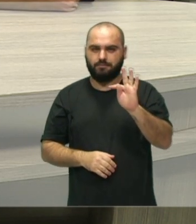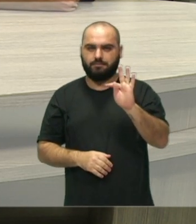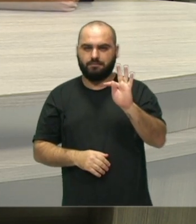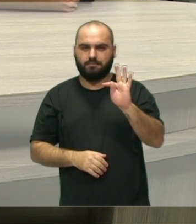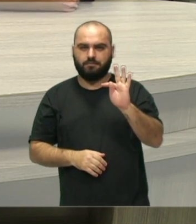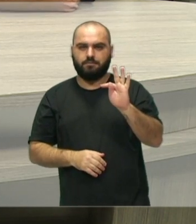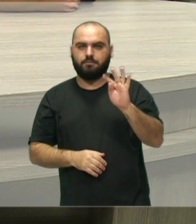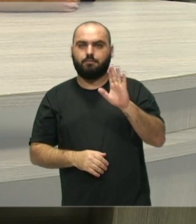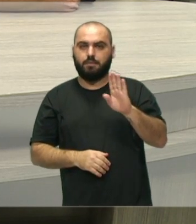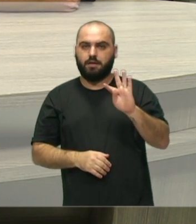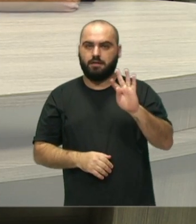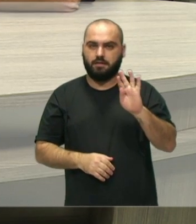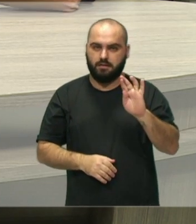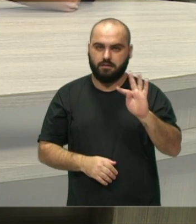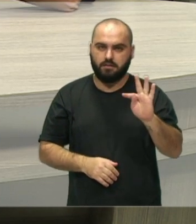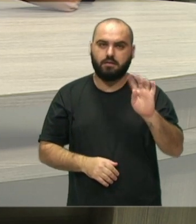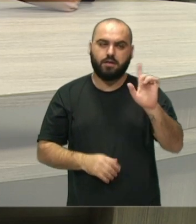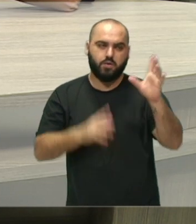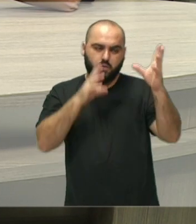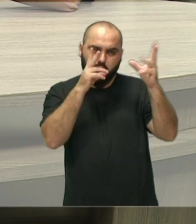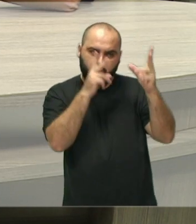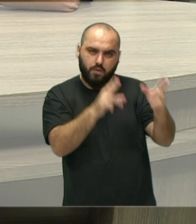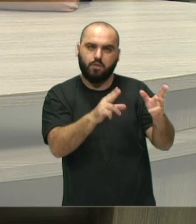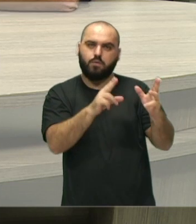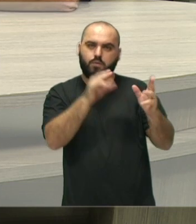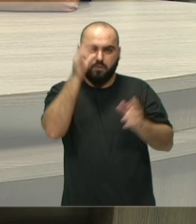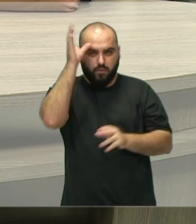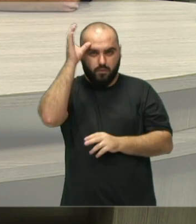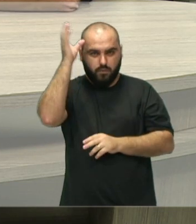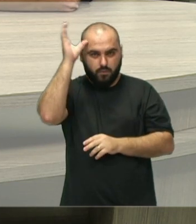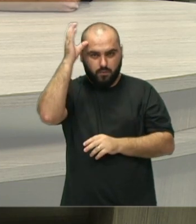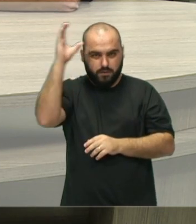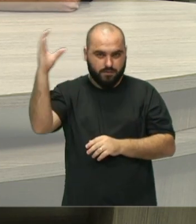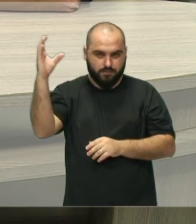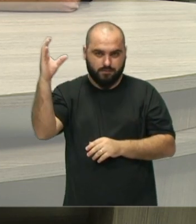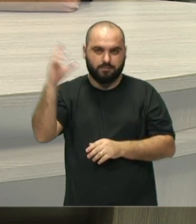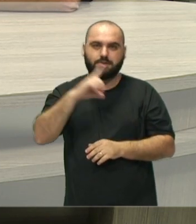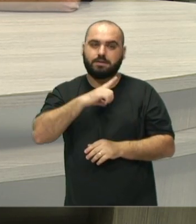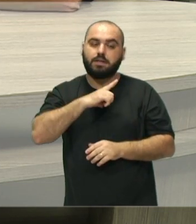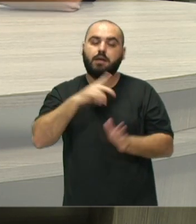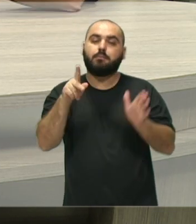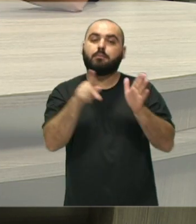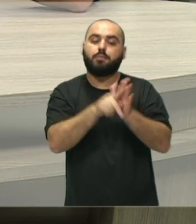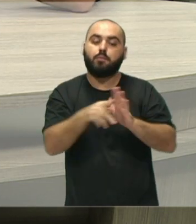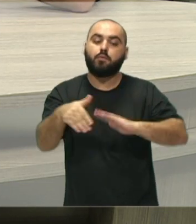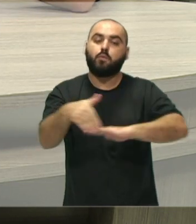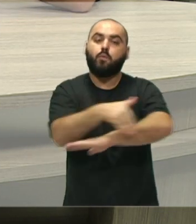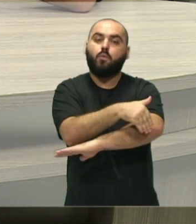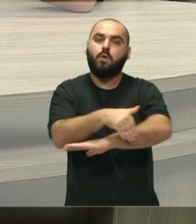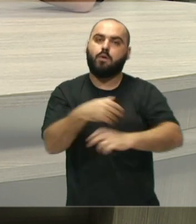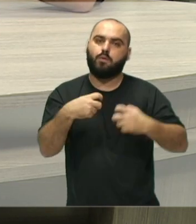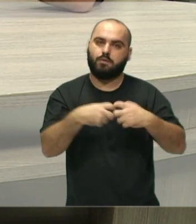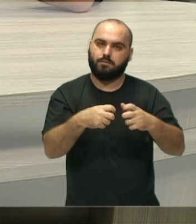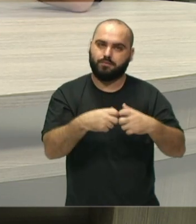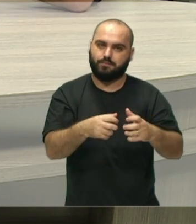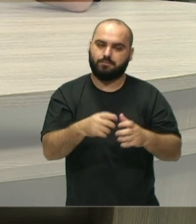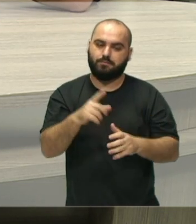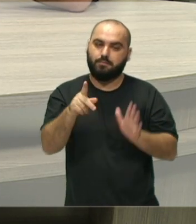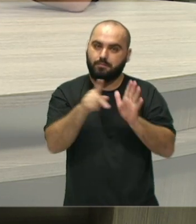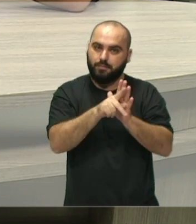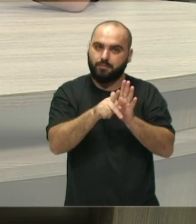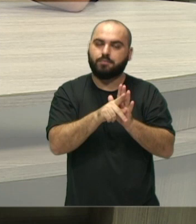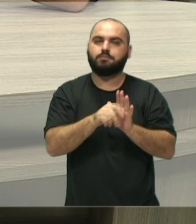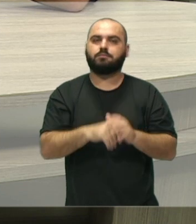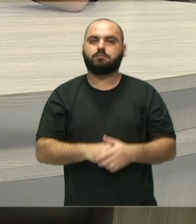Rapid Transit, é o modelo de Curitiba, onde tem as canaletas segregadas para o uso do ônibus. O sistema central, ele